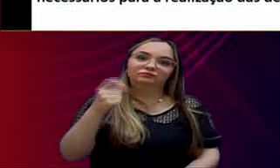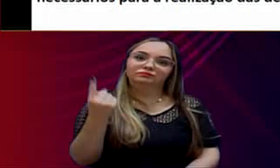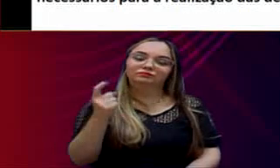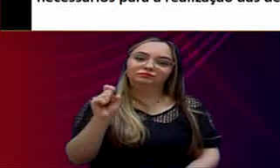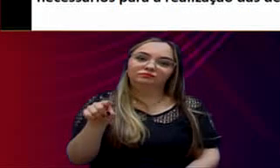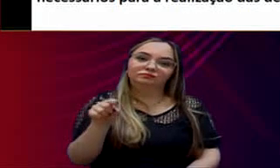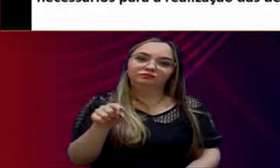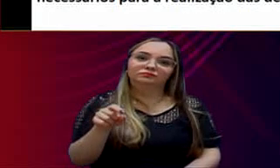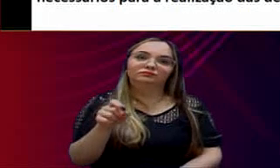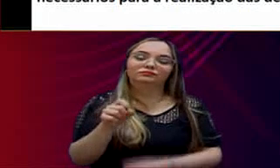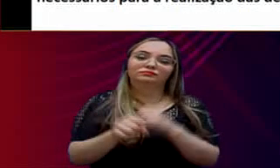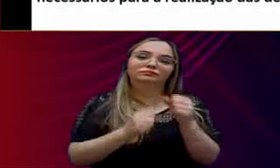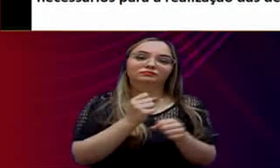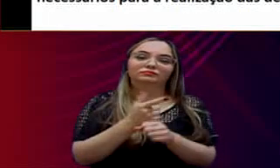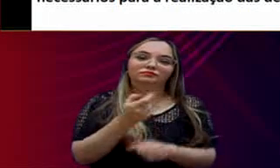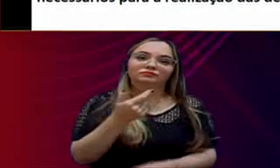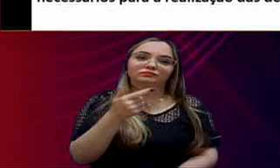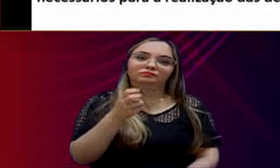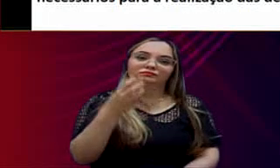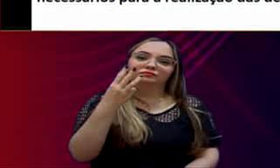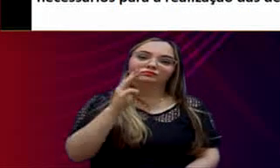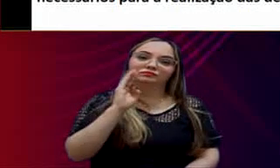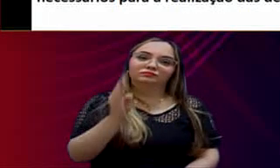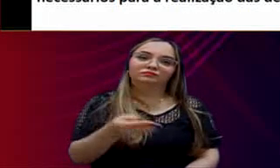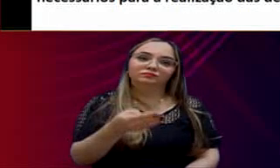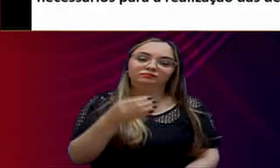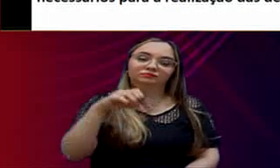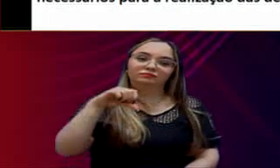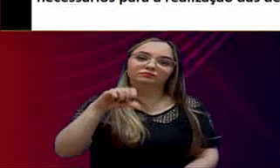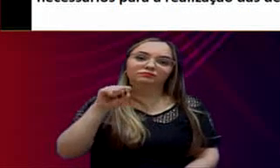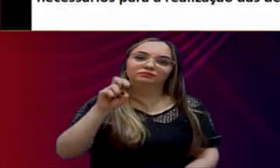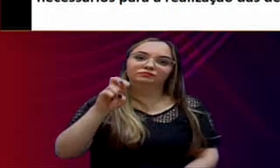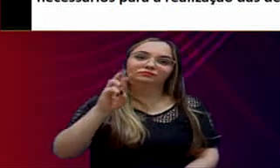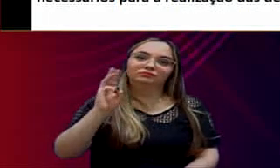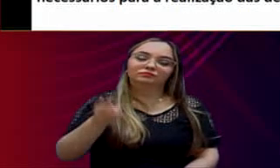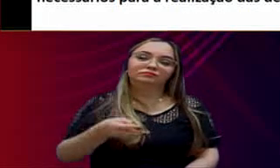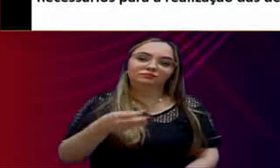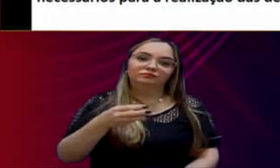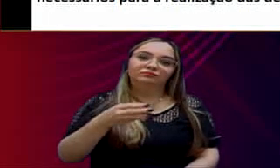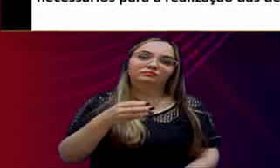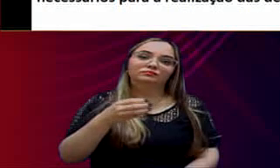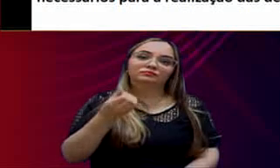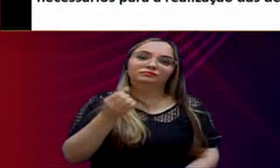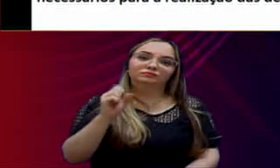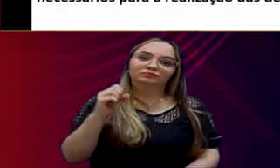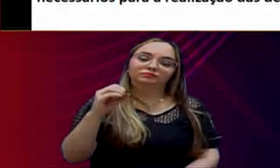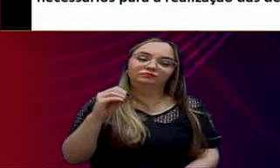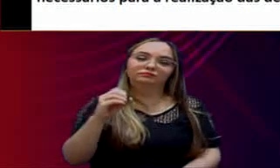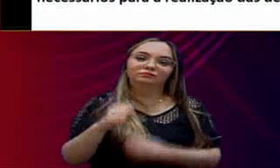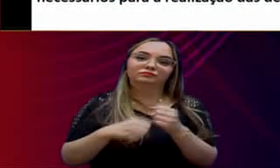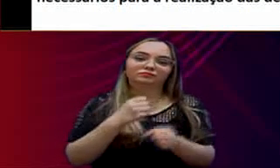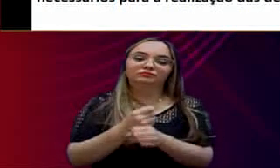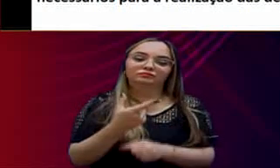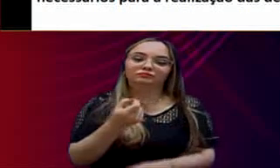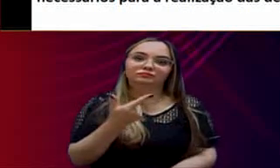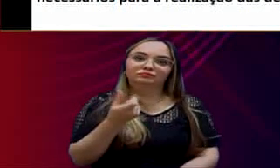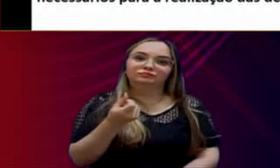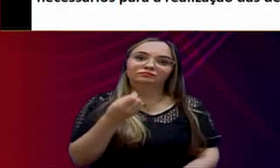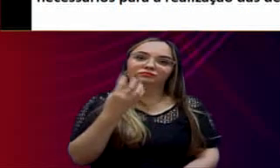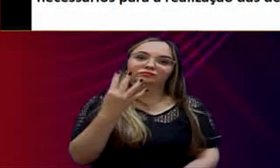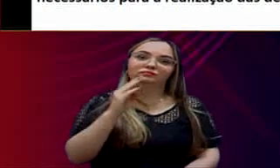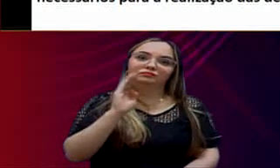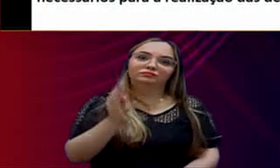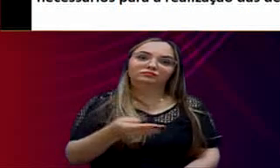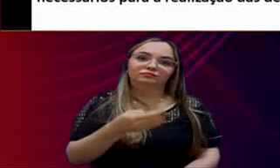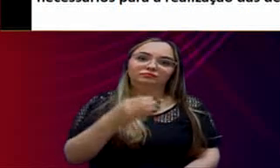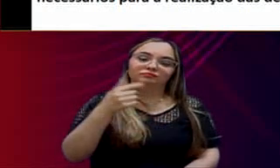em 2025 3 bilhões 985 milhões 680 em 26 4 bilhões 7 milhões